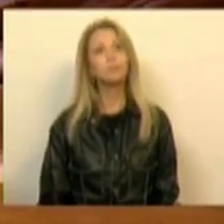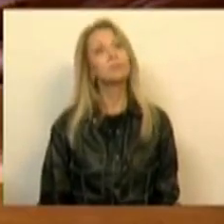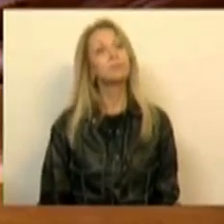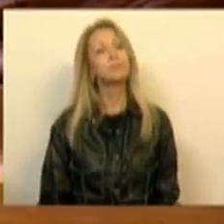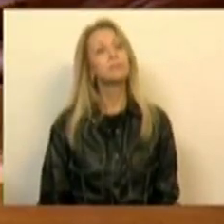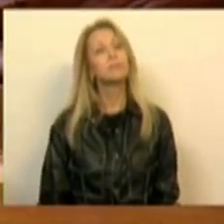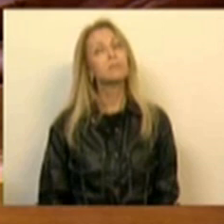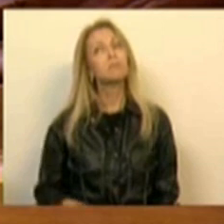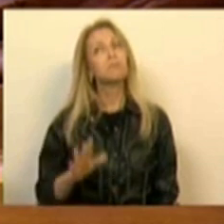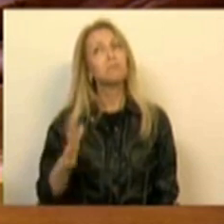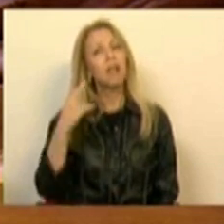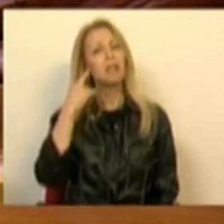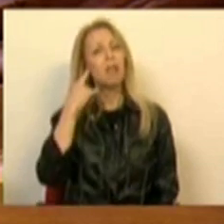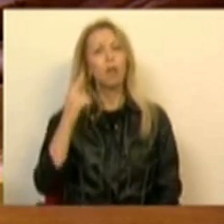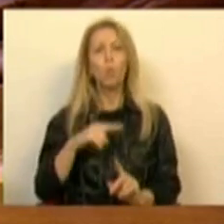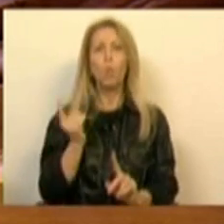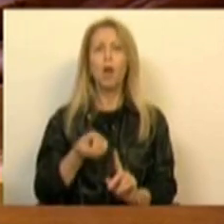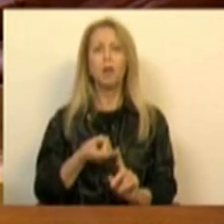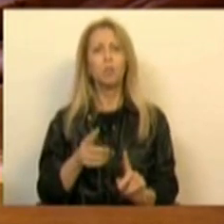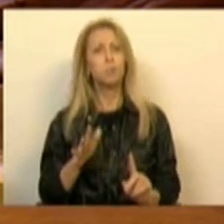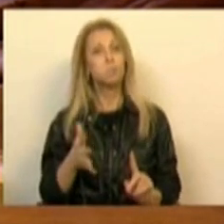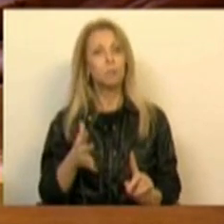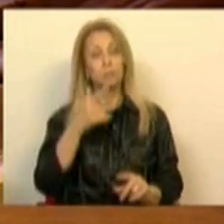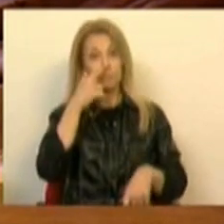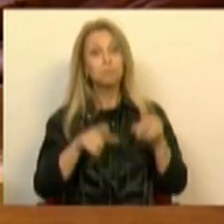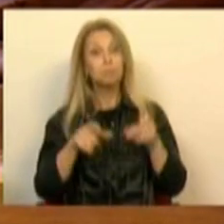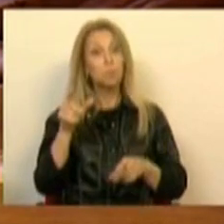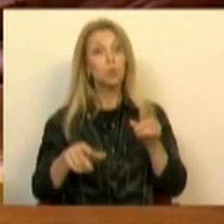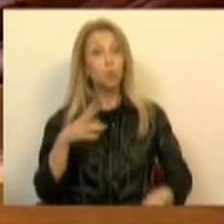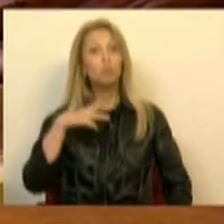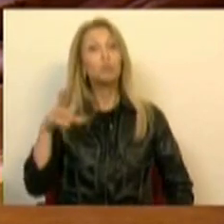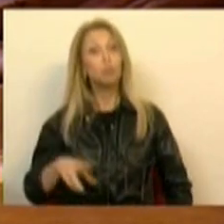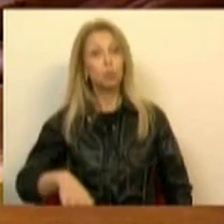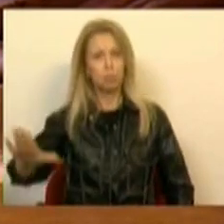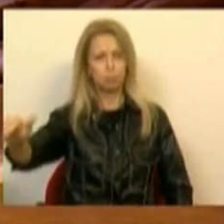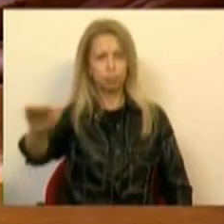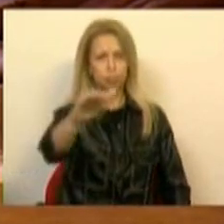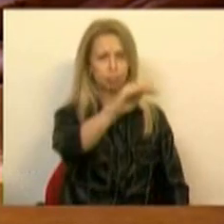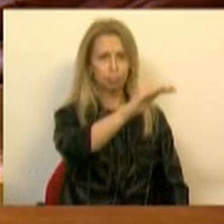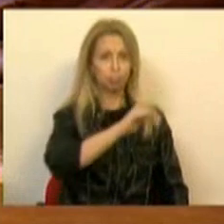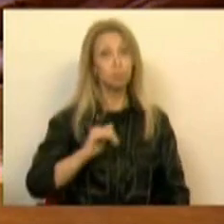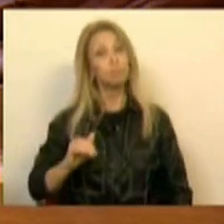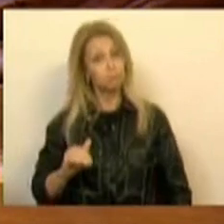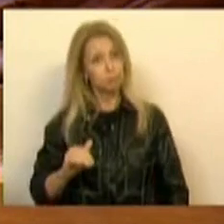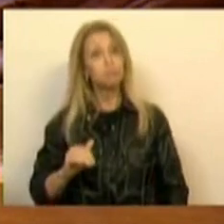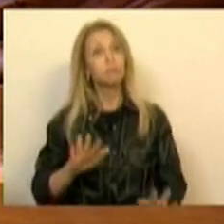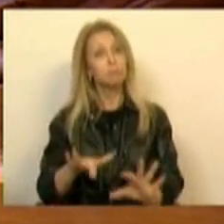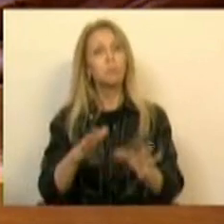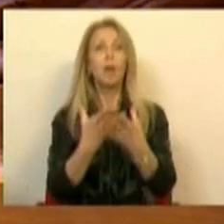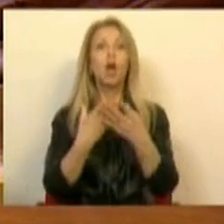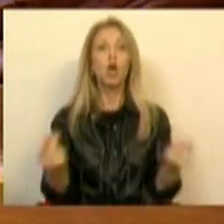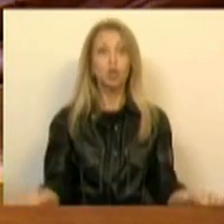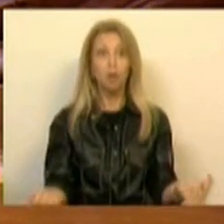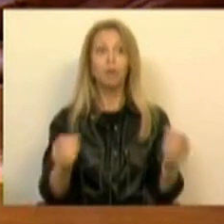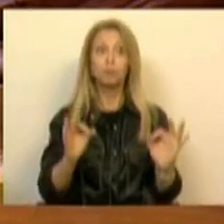Há precisamente um ano, os portugueses foram chamados a resolver uma verdadeira crise